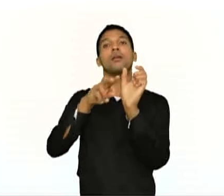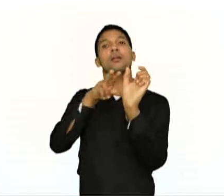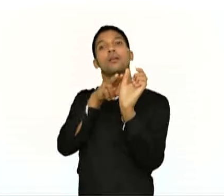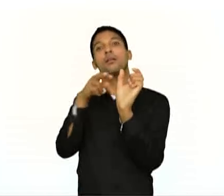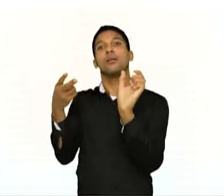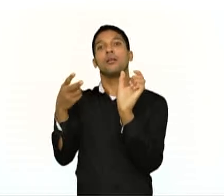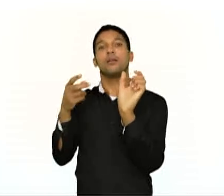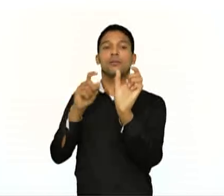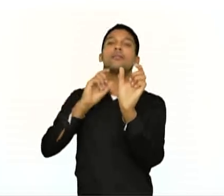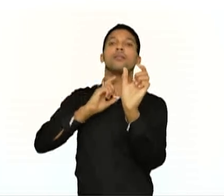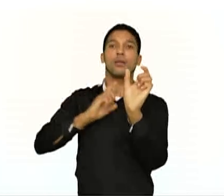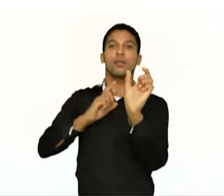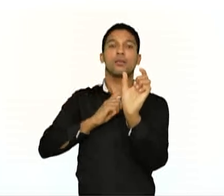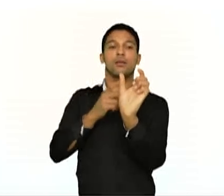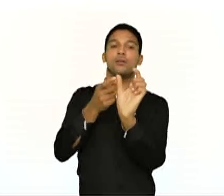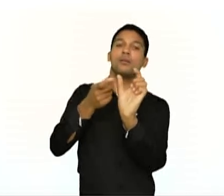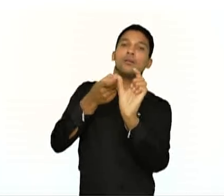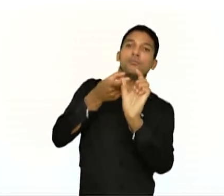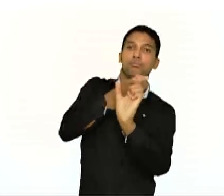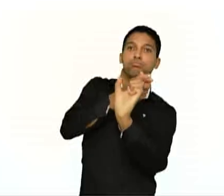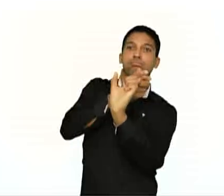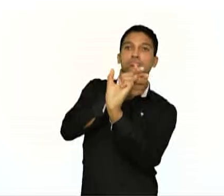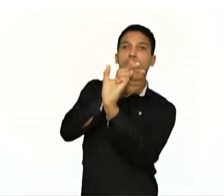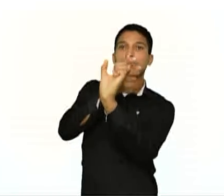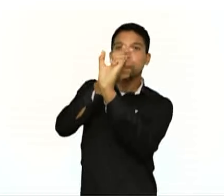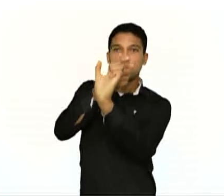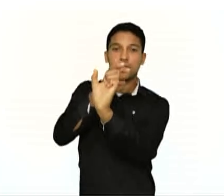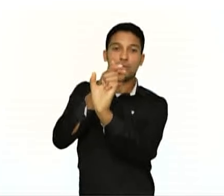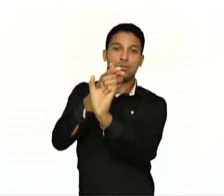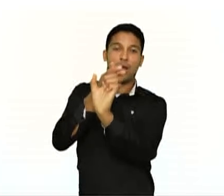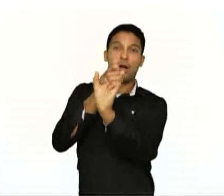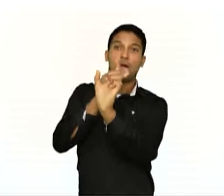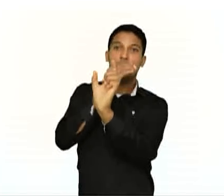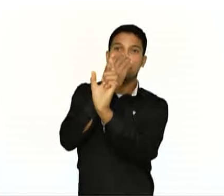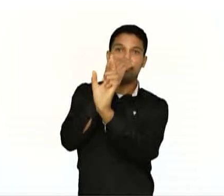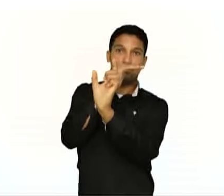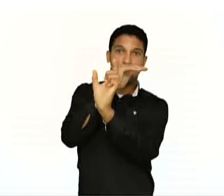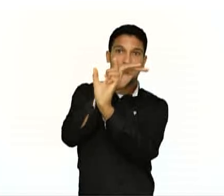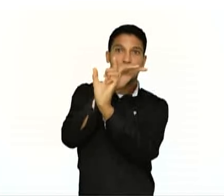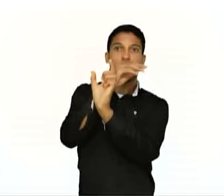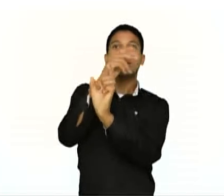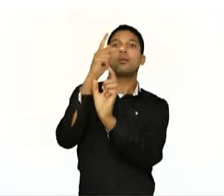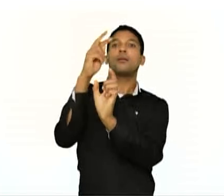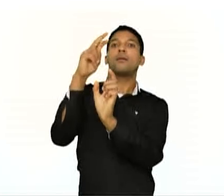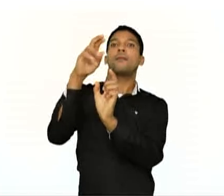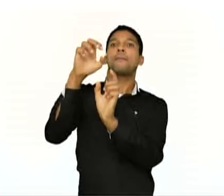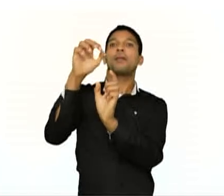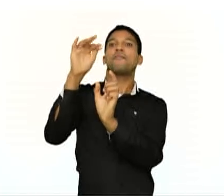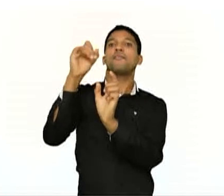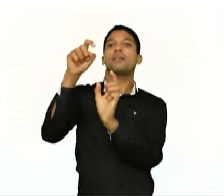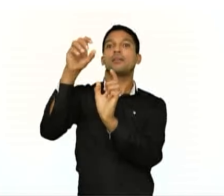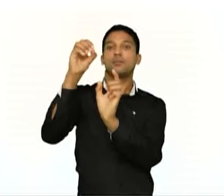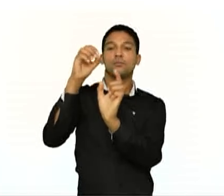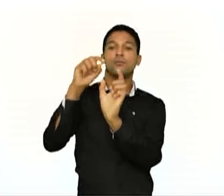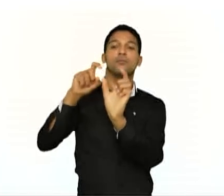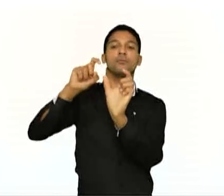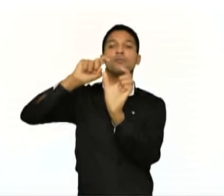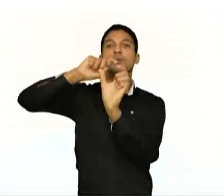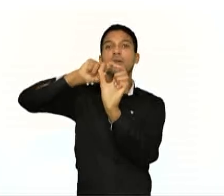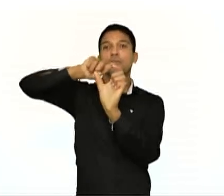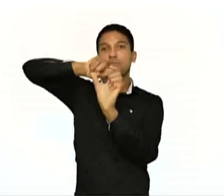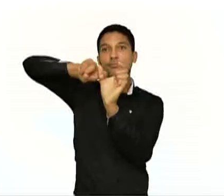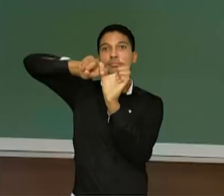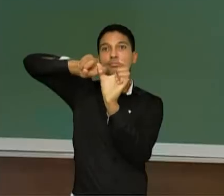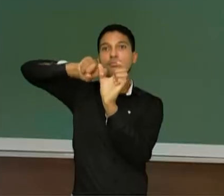sufixais ou parasintéticas, para a gente retomar isso, né? Então, eu coloquei como exemplos ali de prefixais, infeliz e